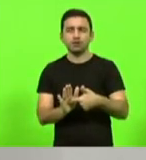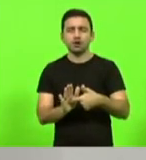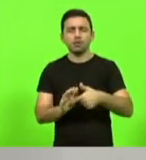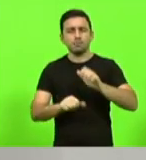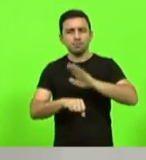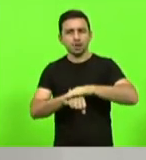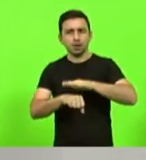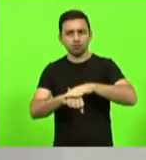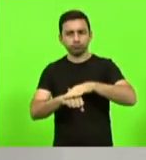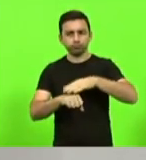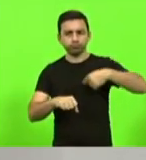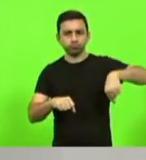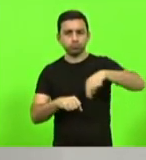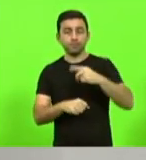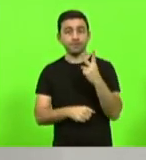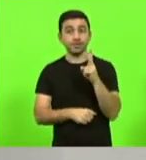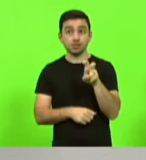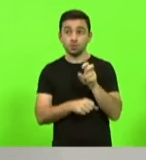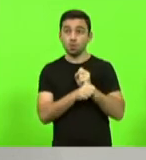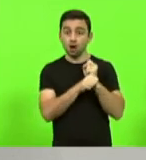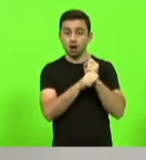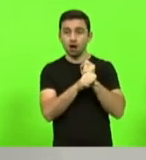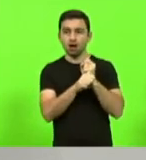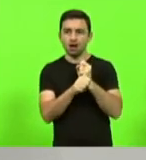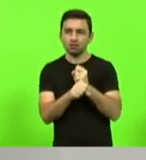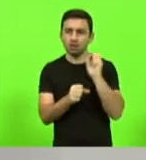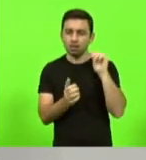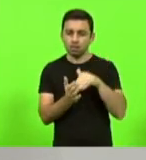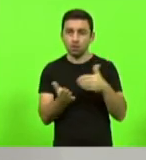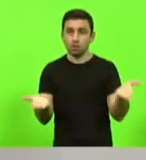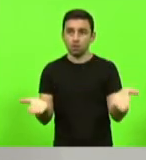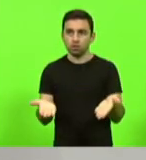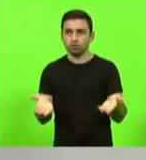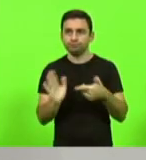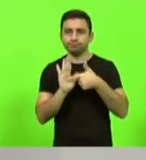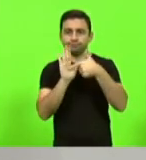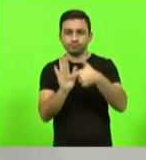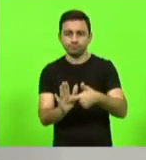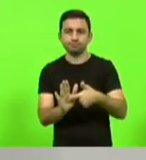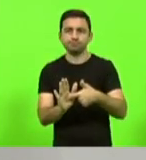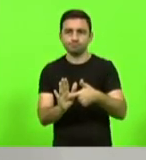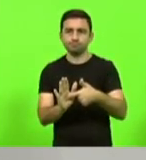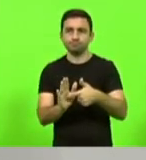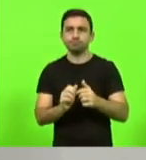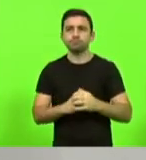ao longo destes 25 anos de existência da FEUESC.